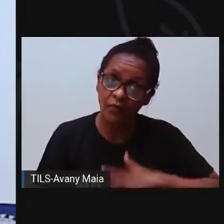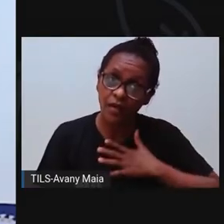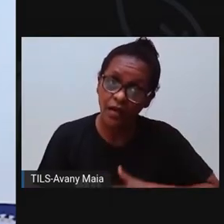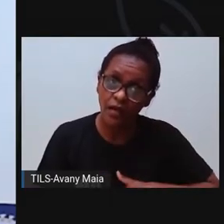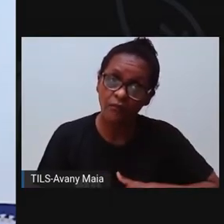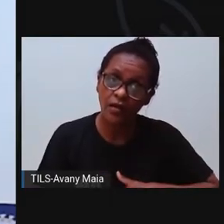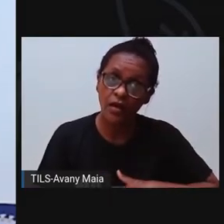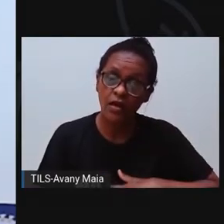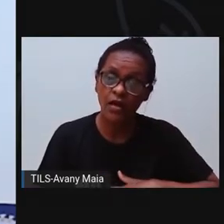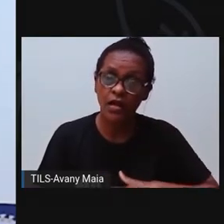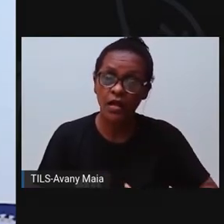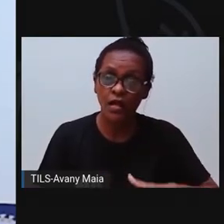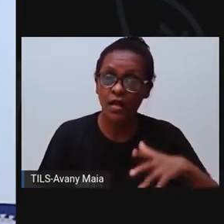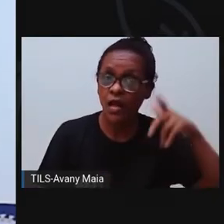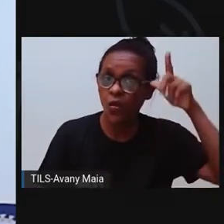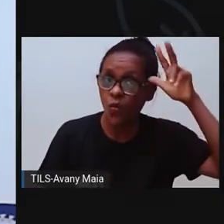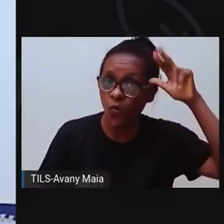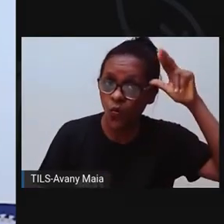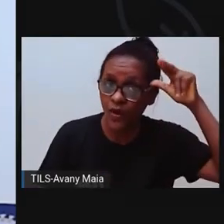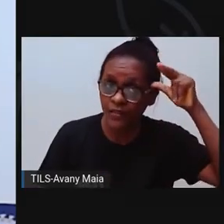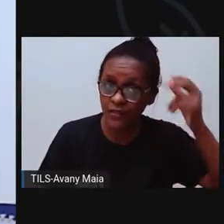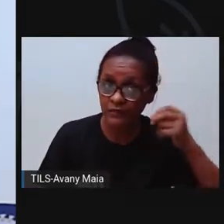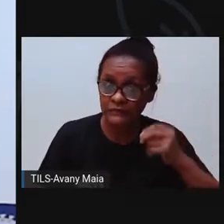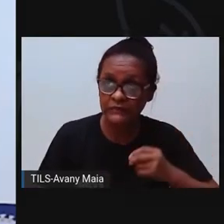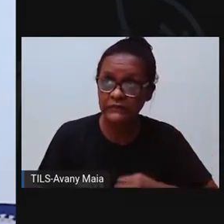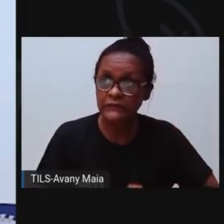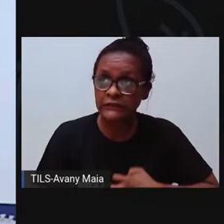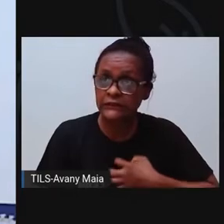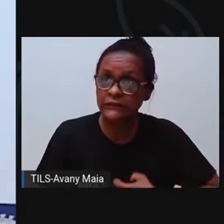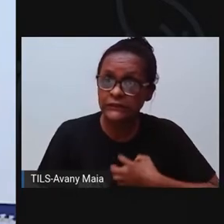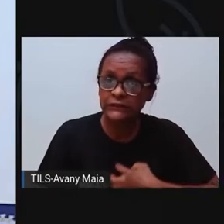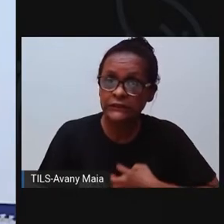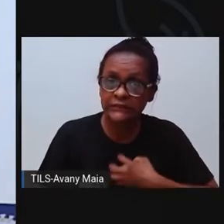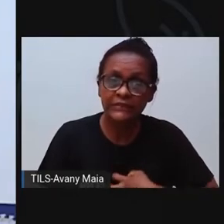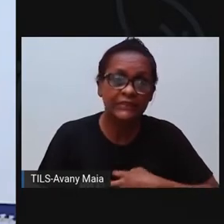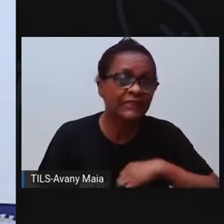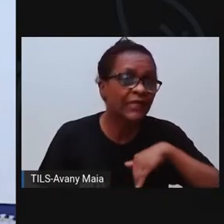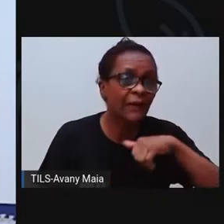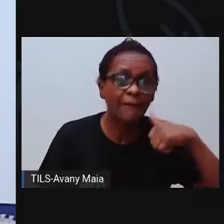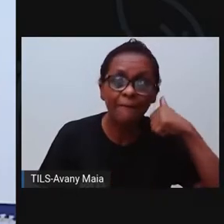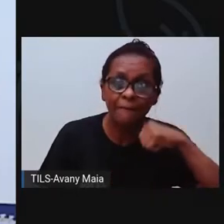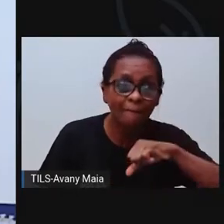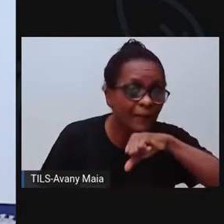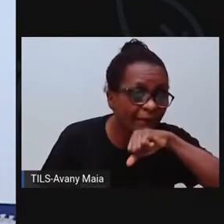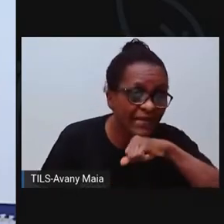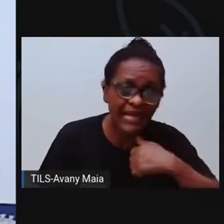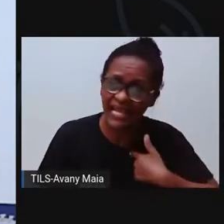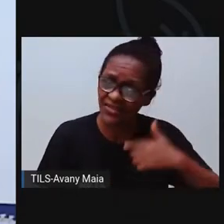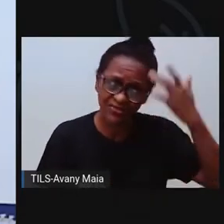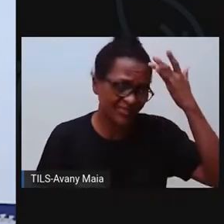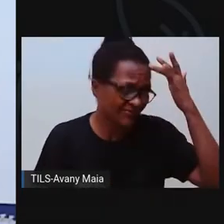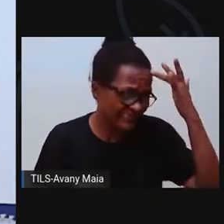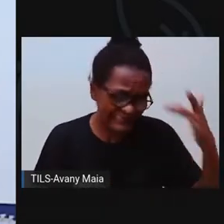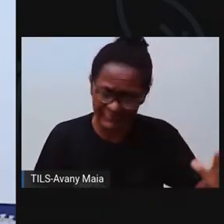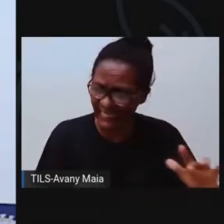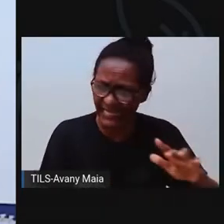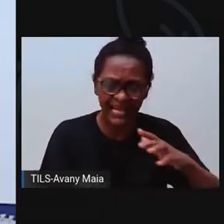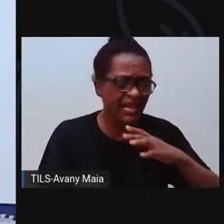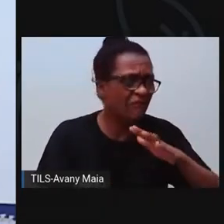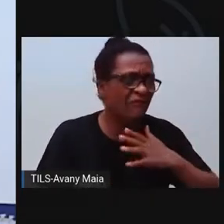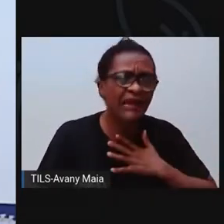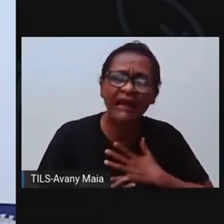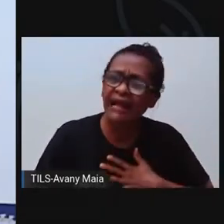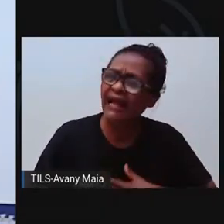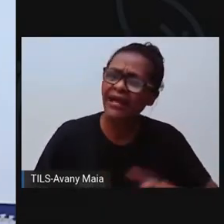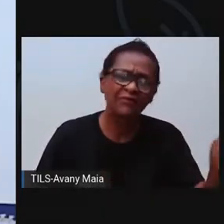O filhote se chateou. Mamãe, eu não sei me acalmar. É só respirar